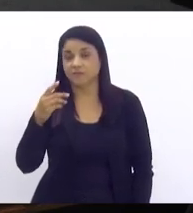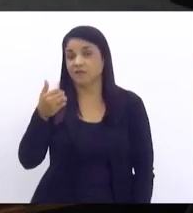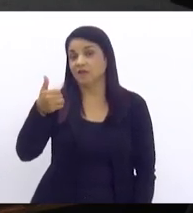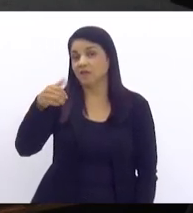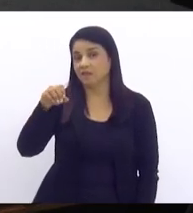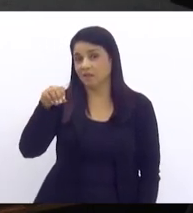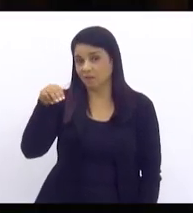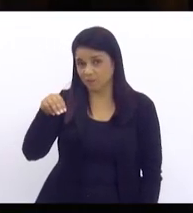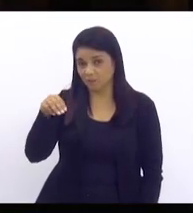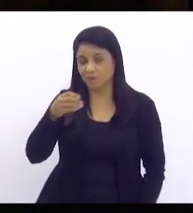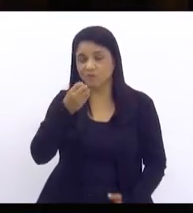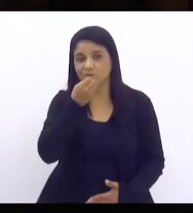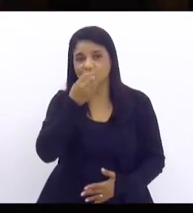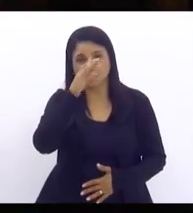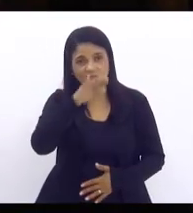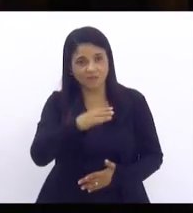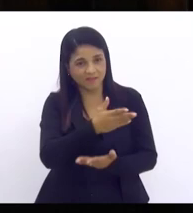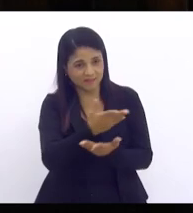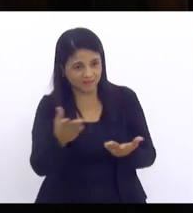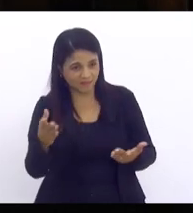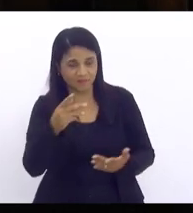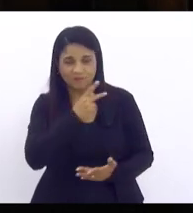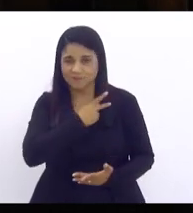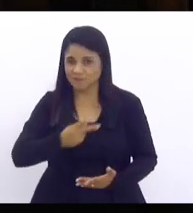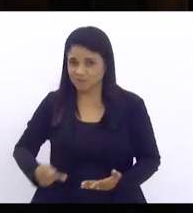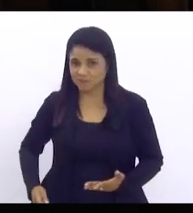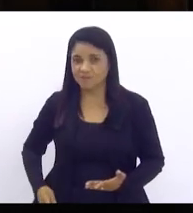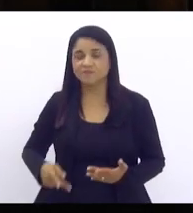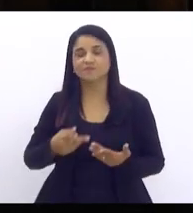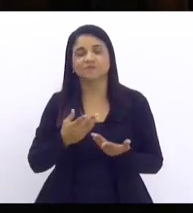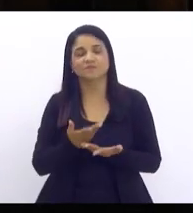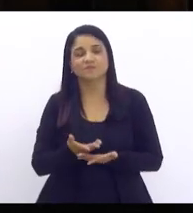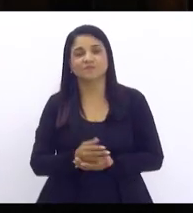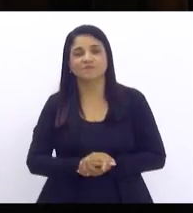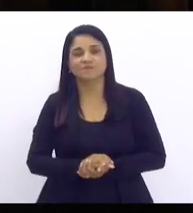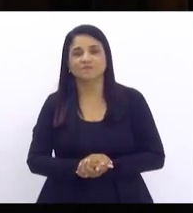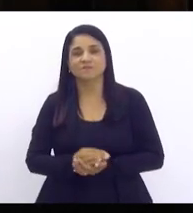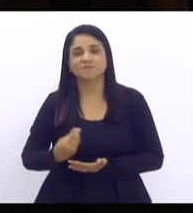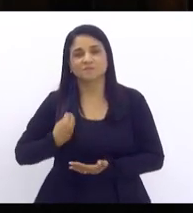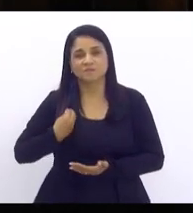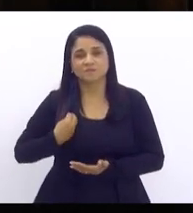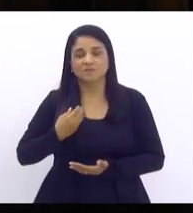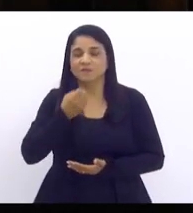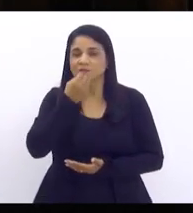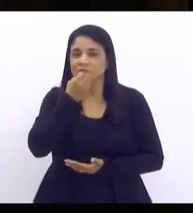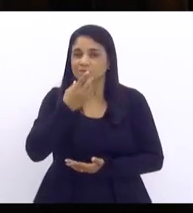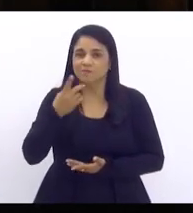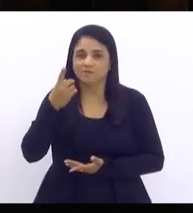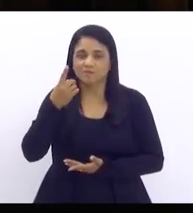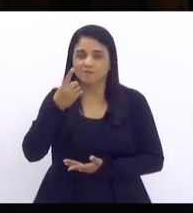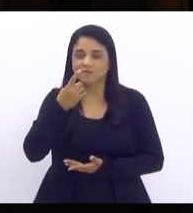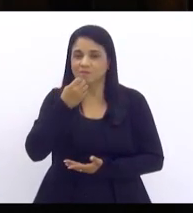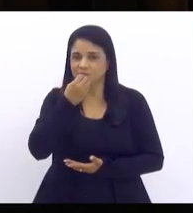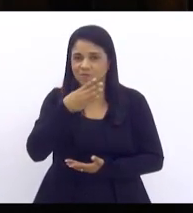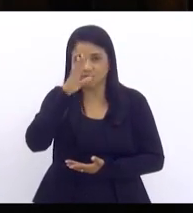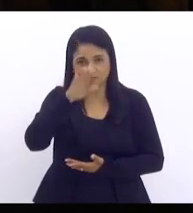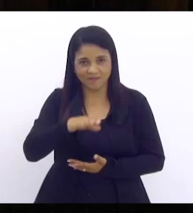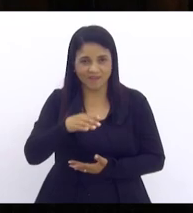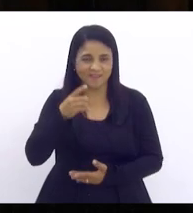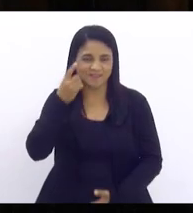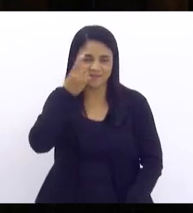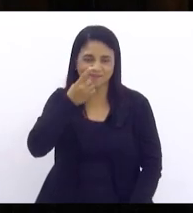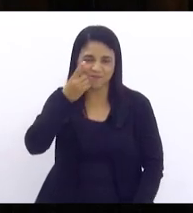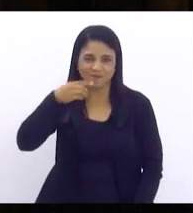Boa tarde, presidente. Boa tarde a todos aqui presentes. Boa tarde, deputado, meu colega Flávio Dino.